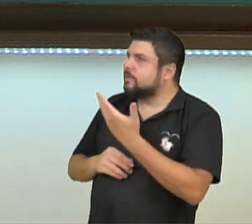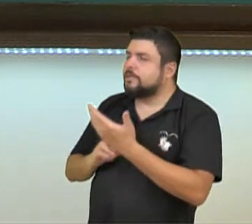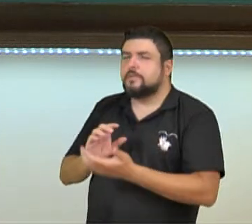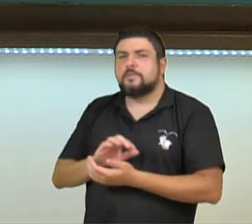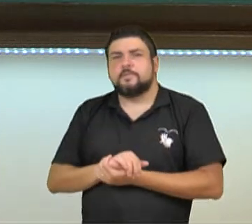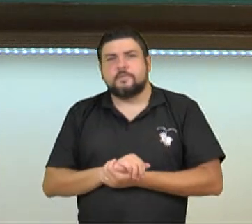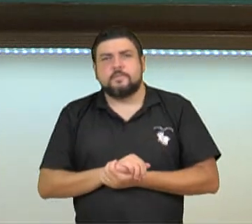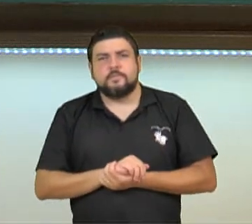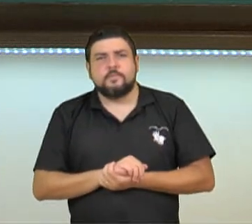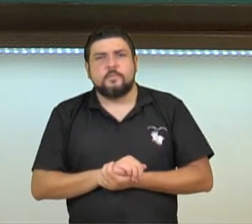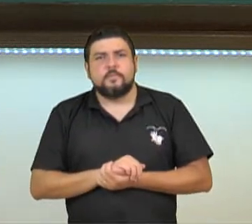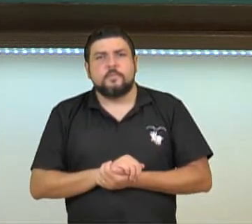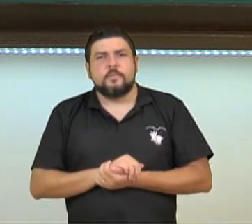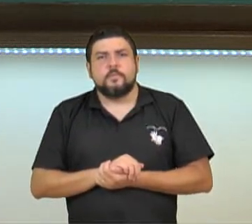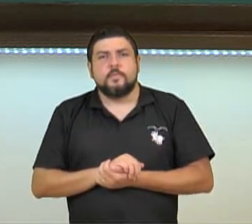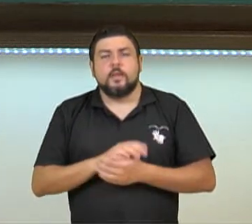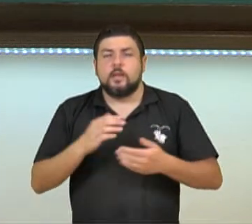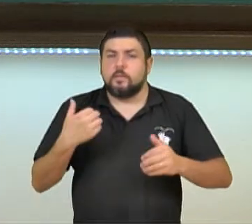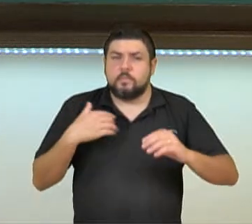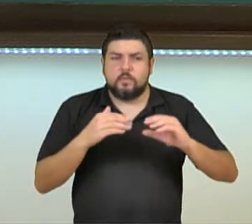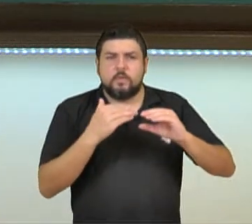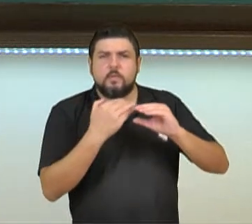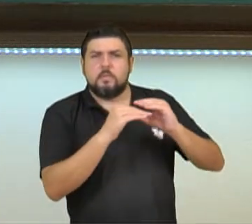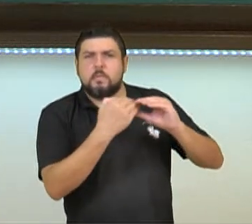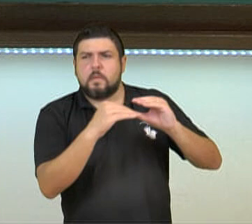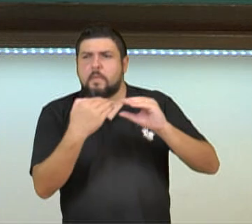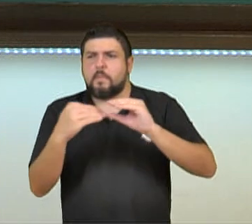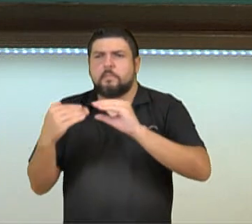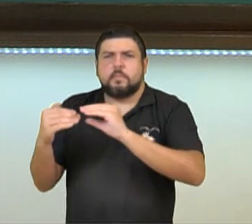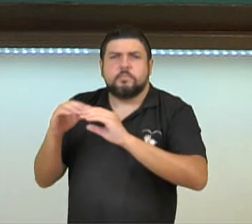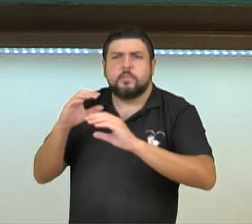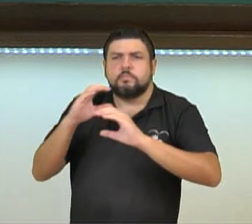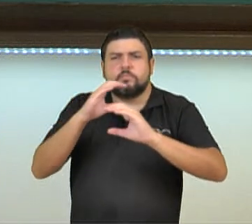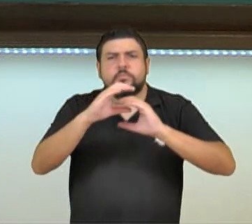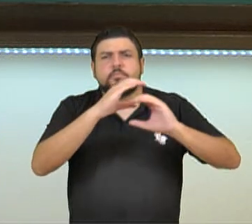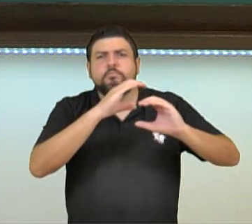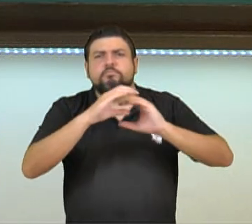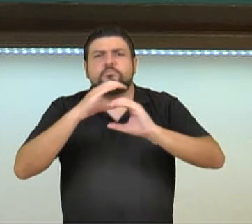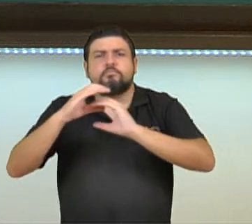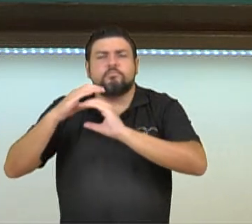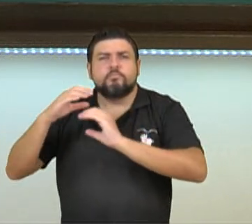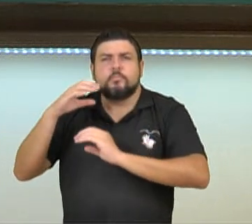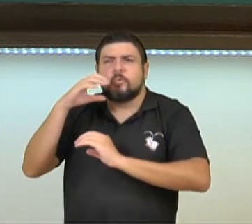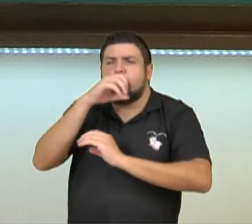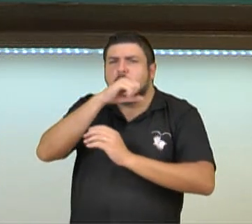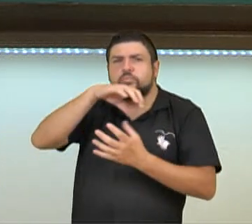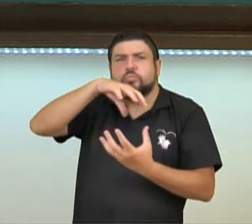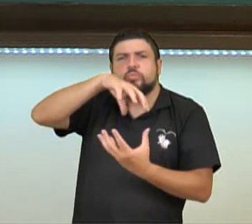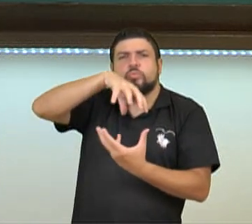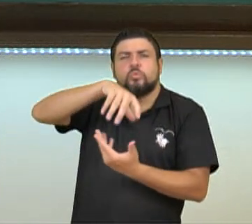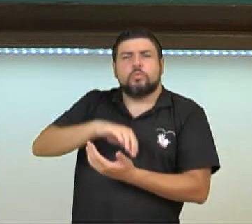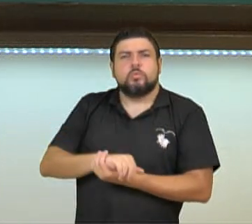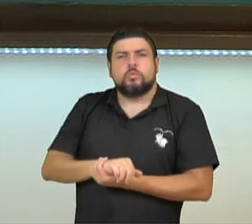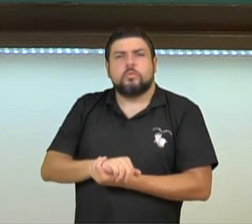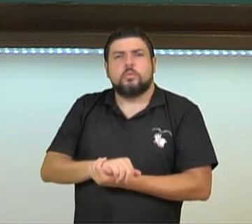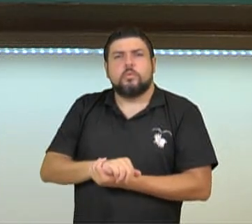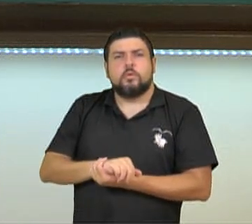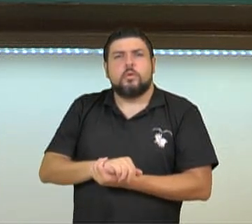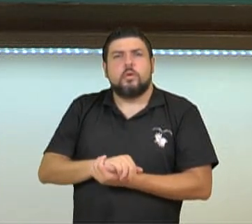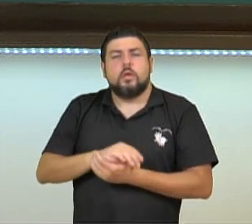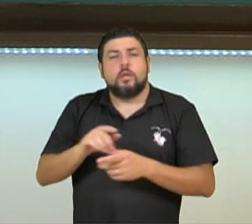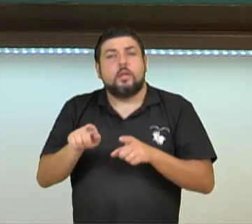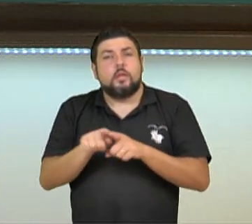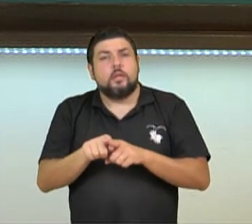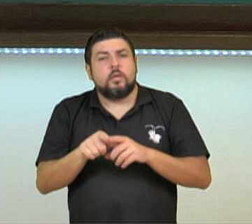Agitando, flexibilizando, auxiliando todo o mecanismo de transmissão de